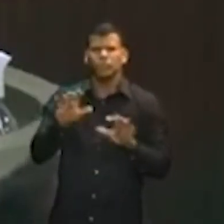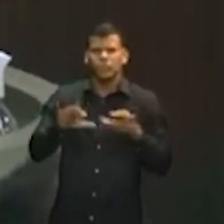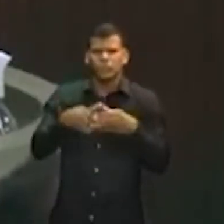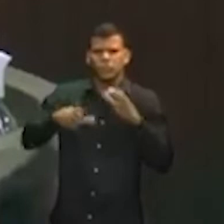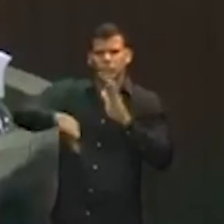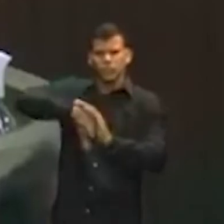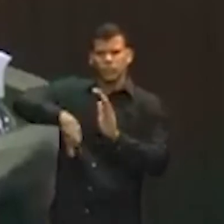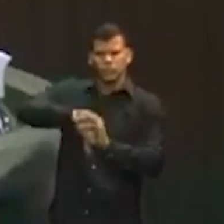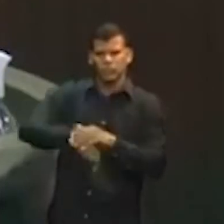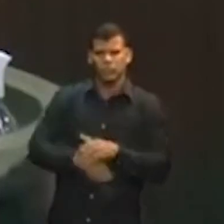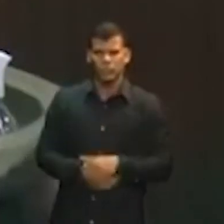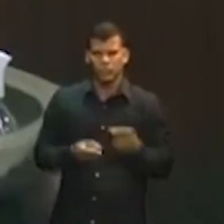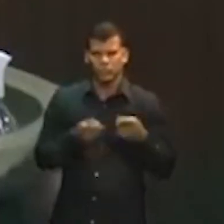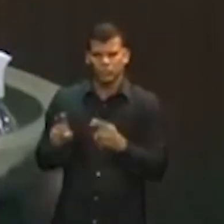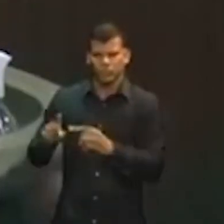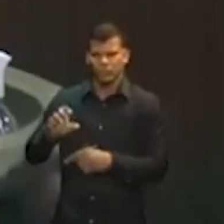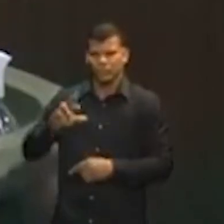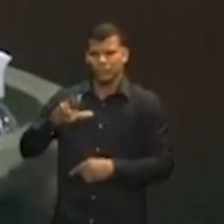criminosa,